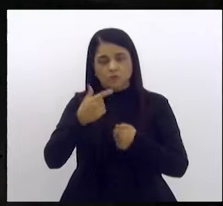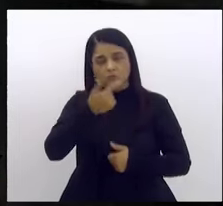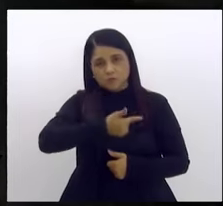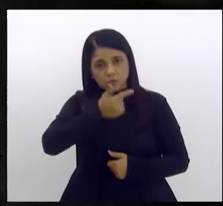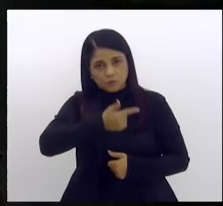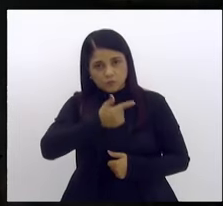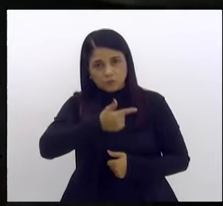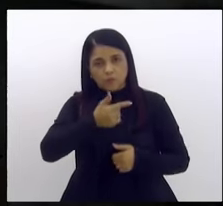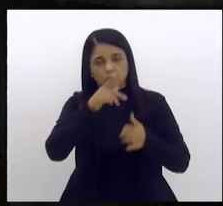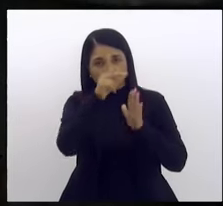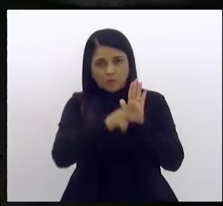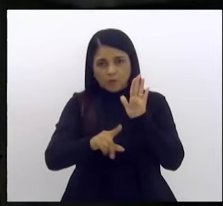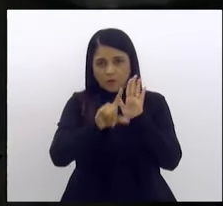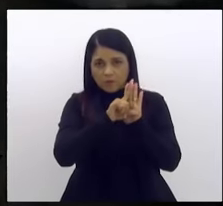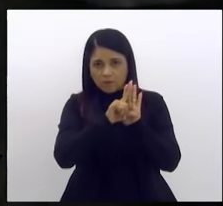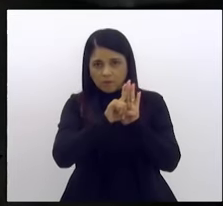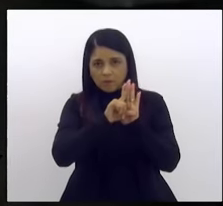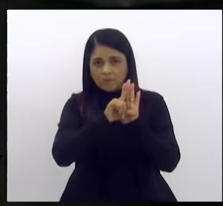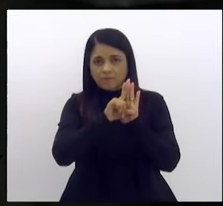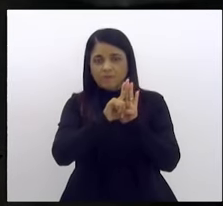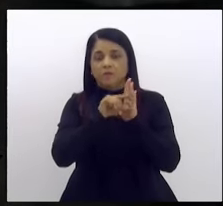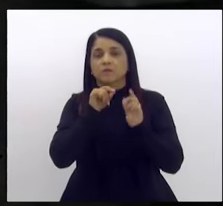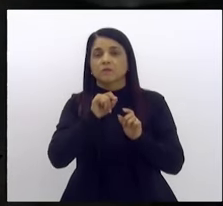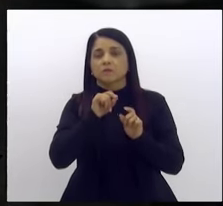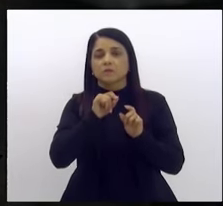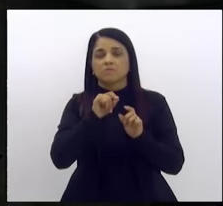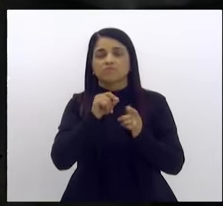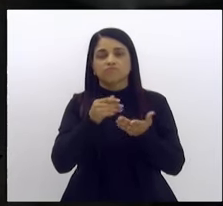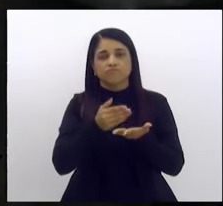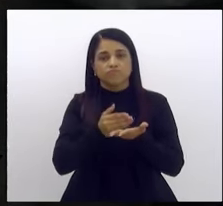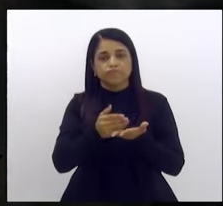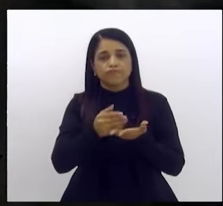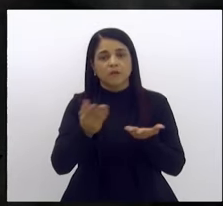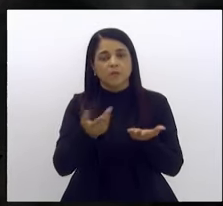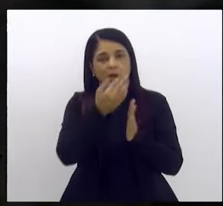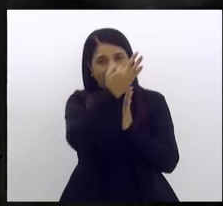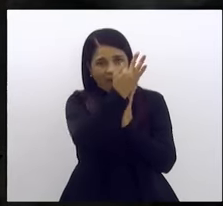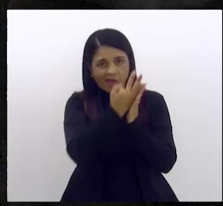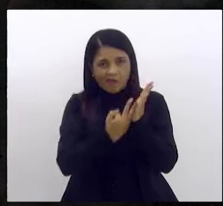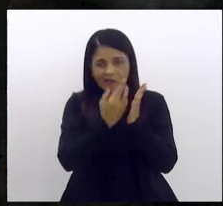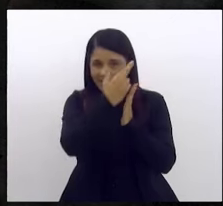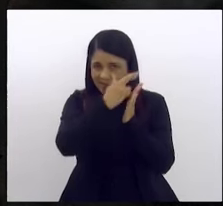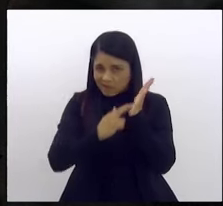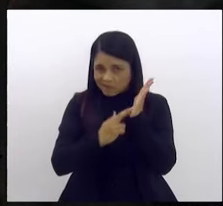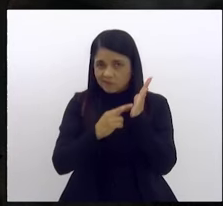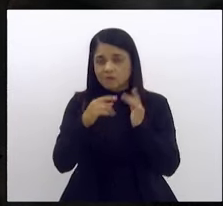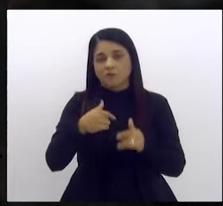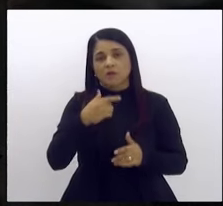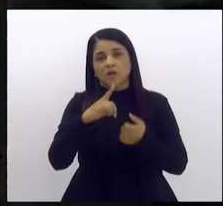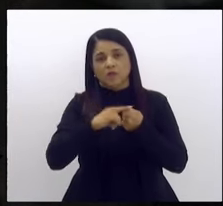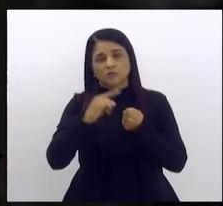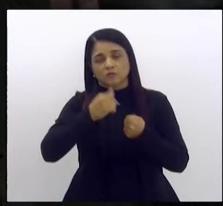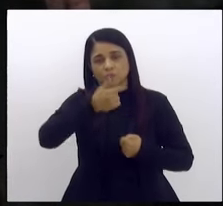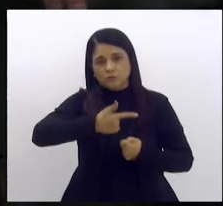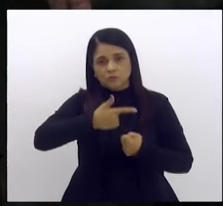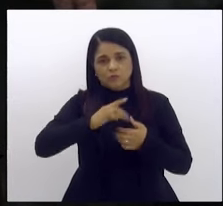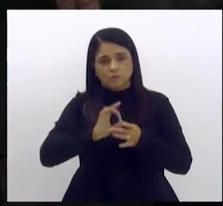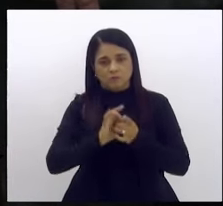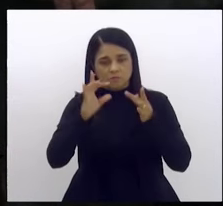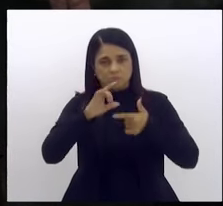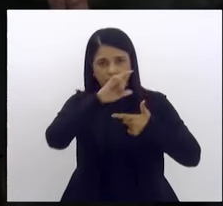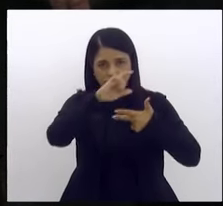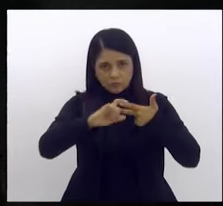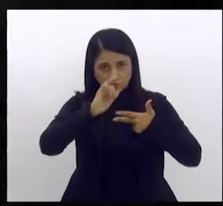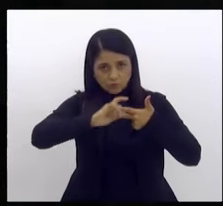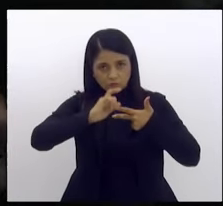2º do projeto de lei, que passa a vigorar com a seguinte redação. Artigo número 2. Fica o Poder Executivo autorizado a criar